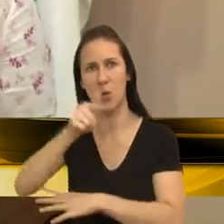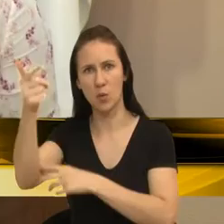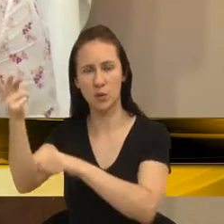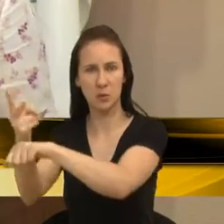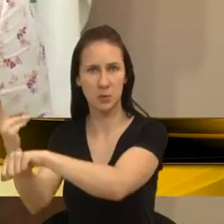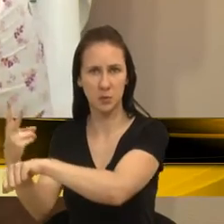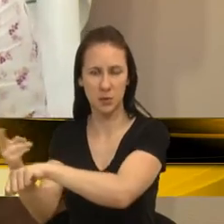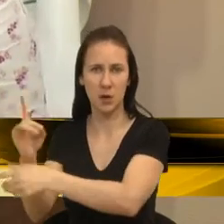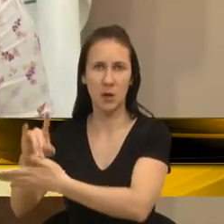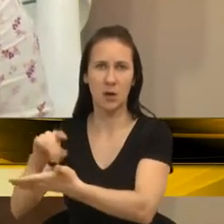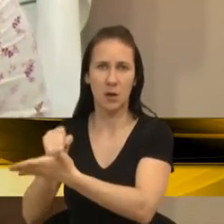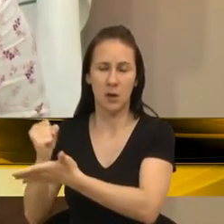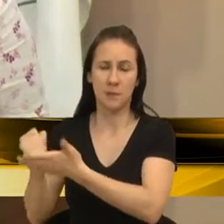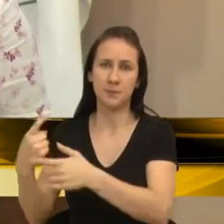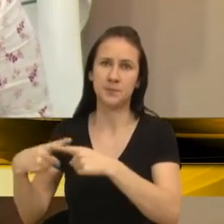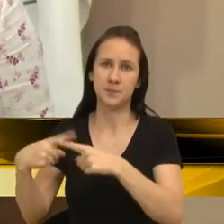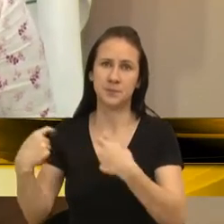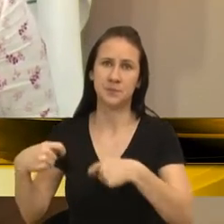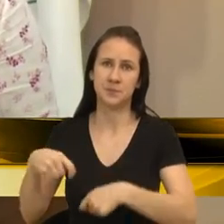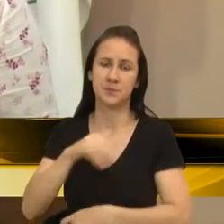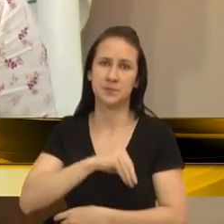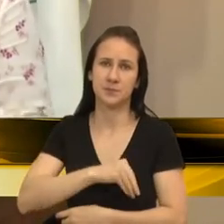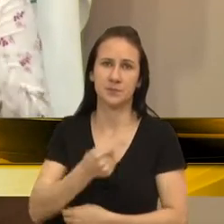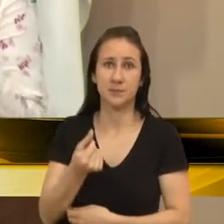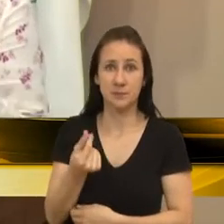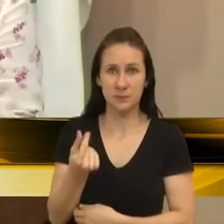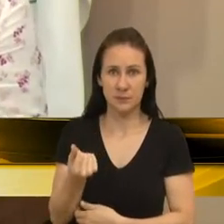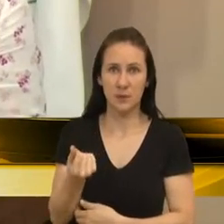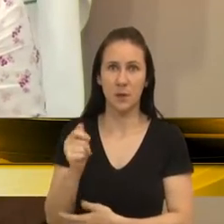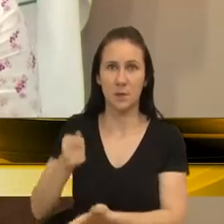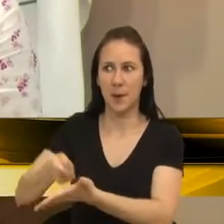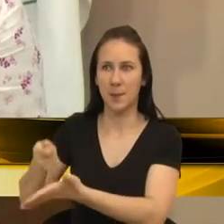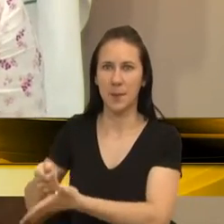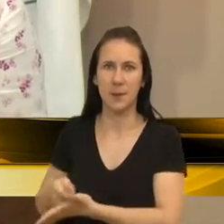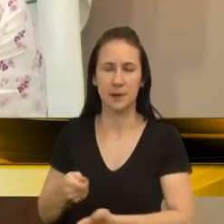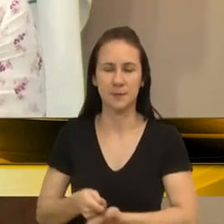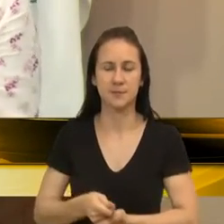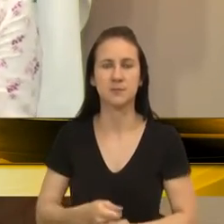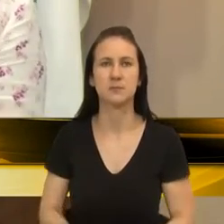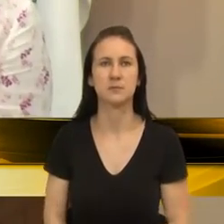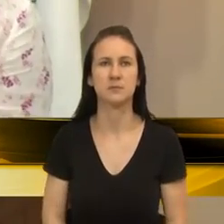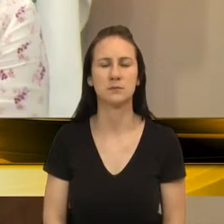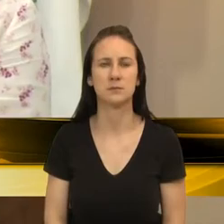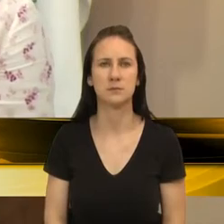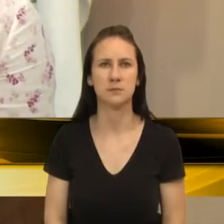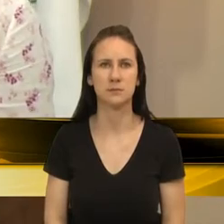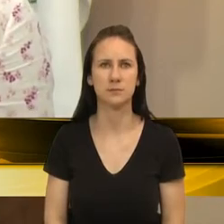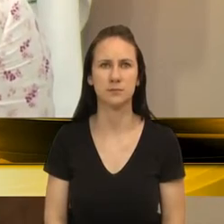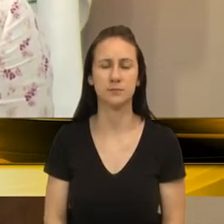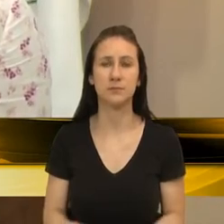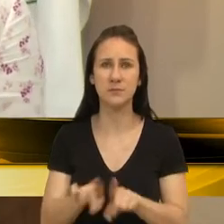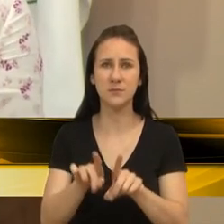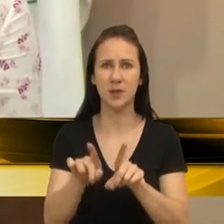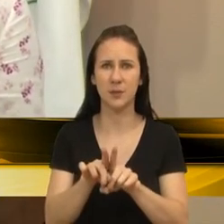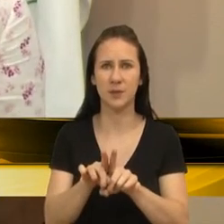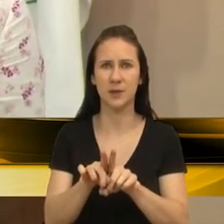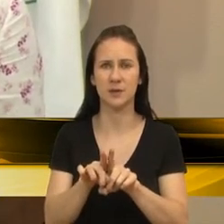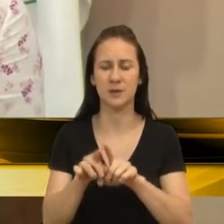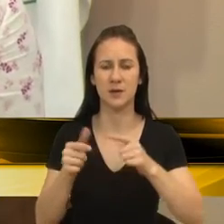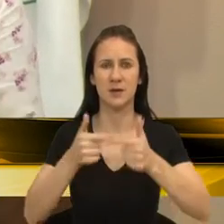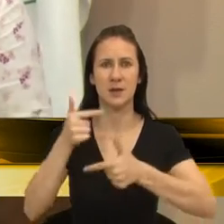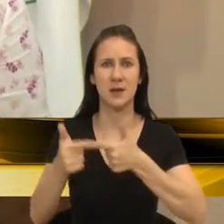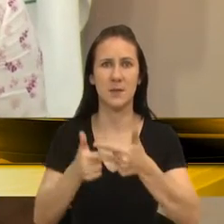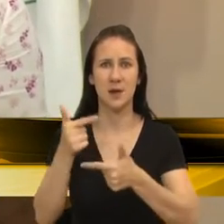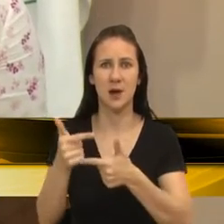também tem que sustentar suas famílias, e o serviço que exige um cuidado especial,